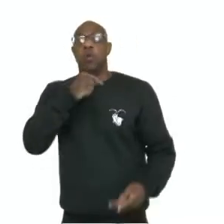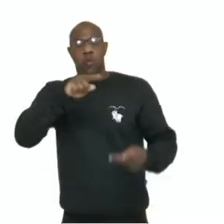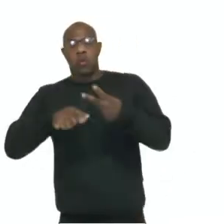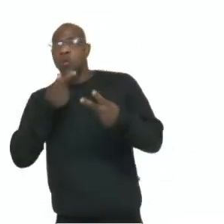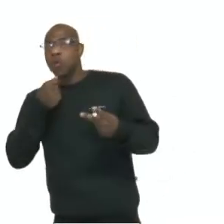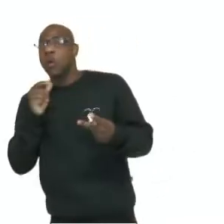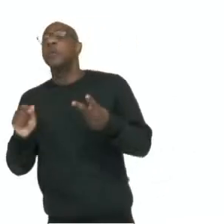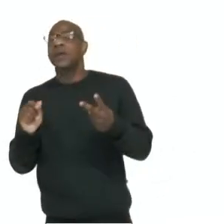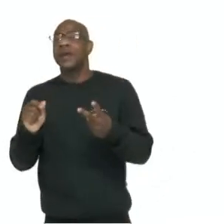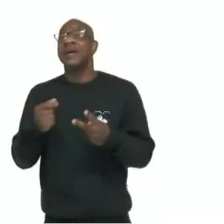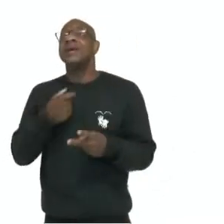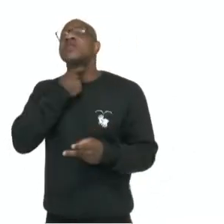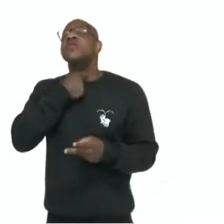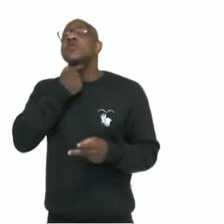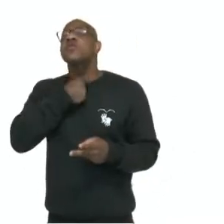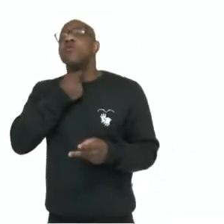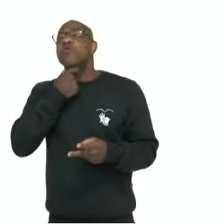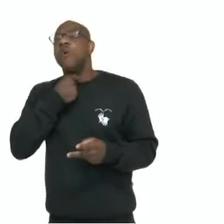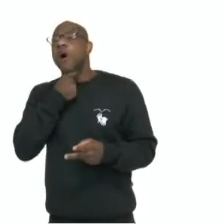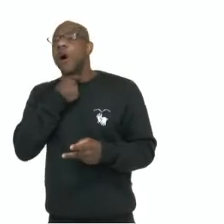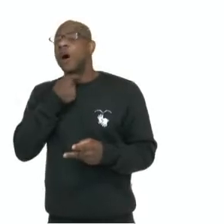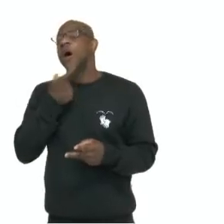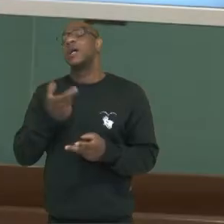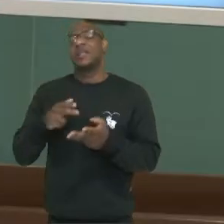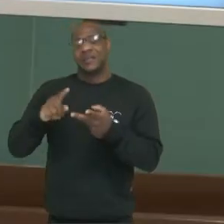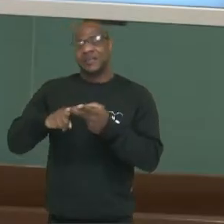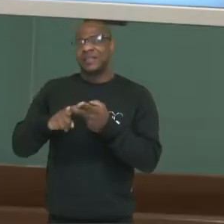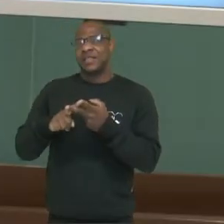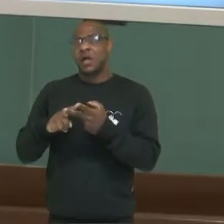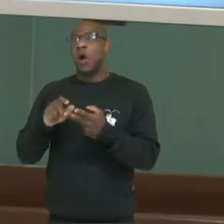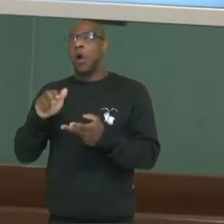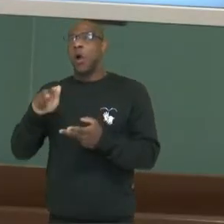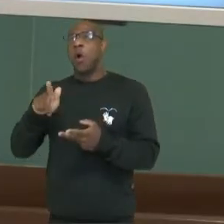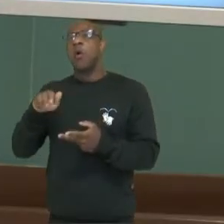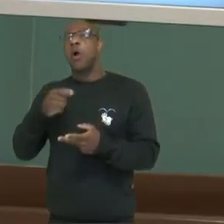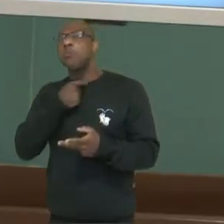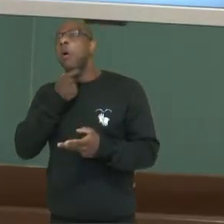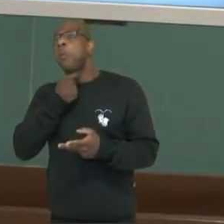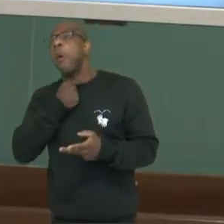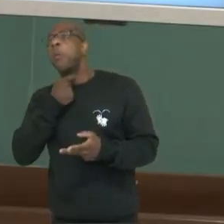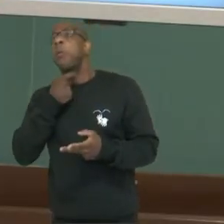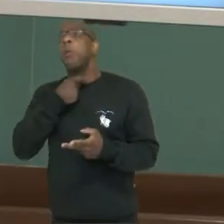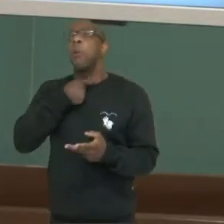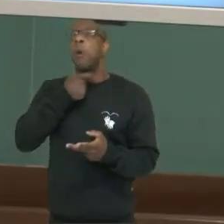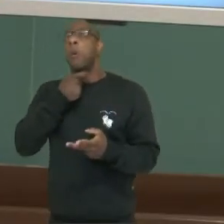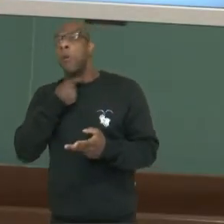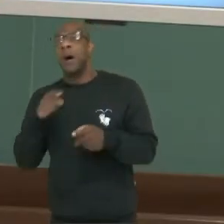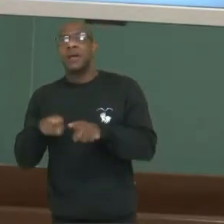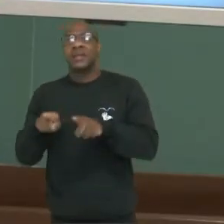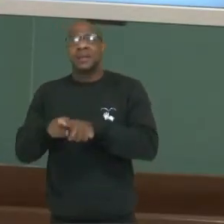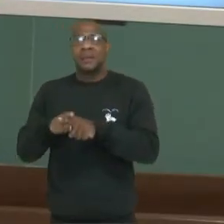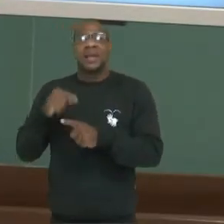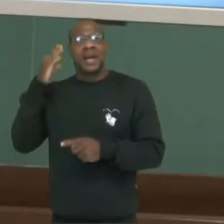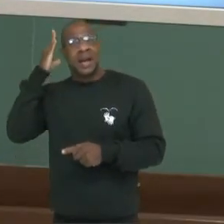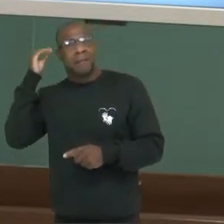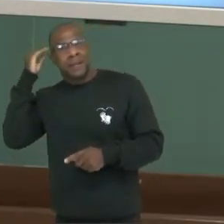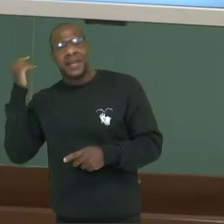falam, fica mais grosso, mais fino, então é uma característica de que ele está iniciando esse processo de